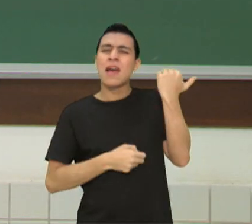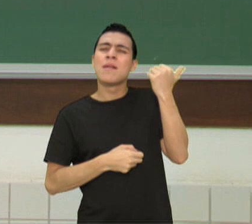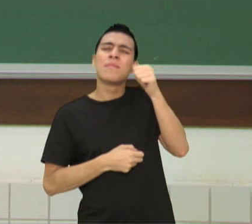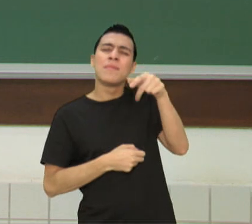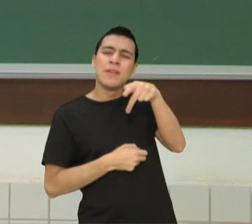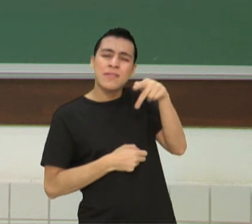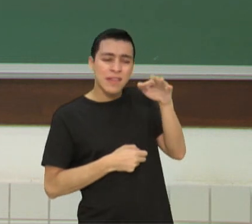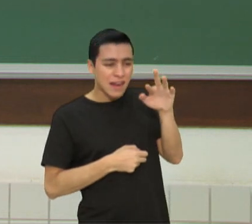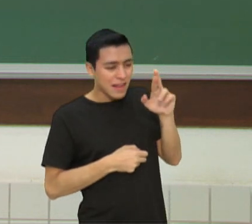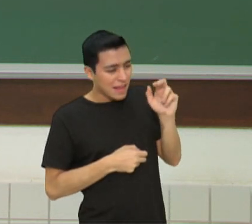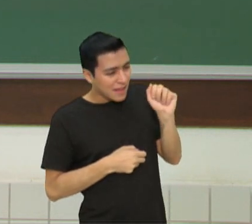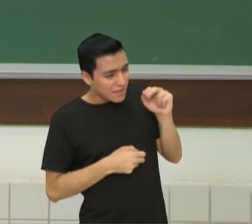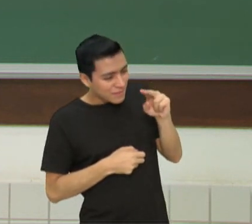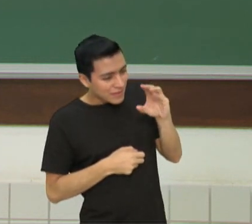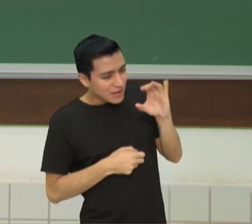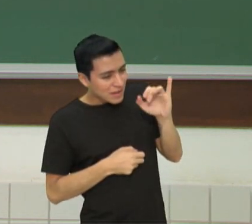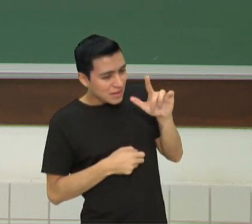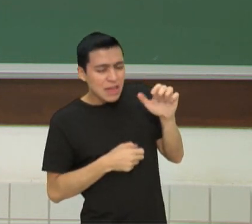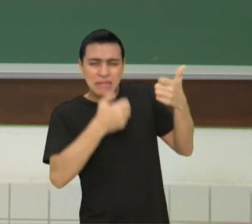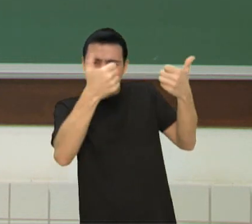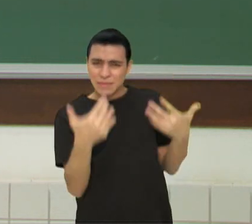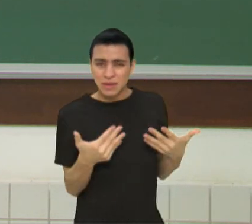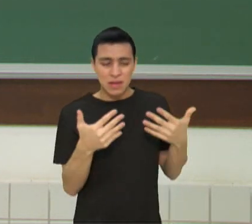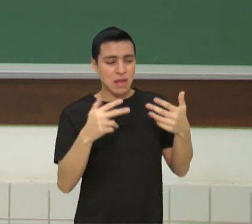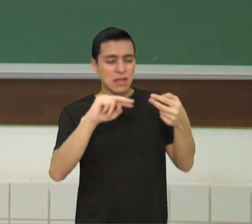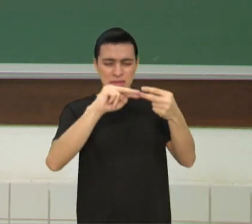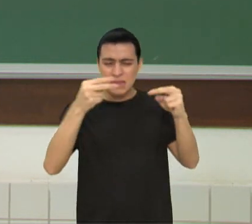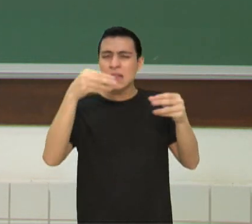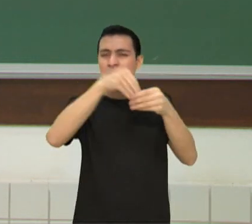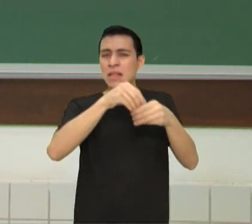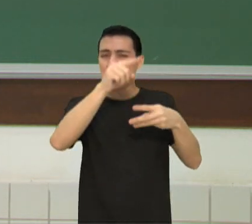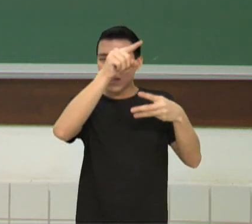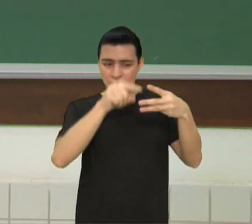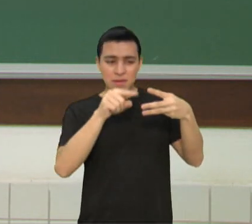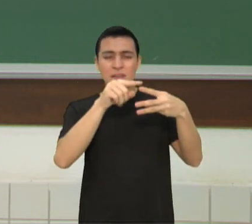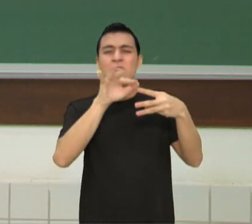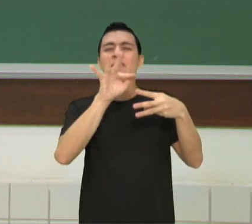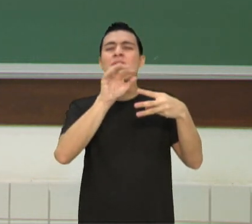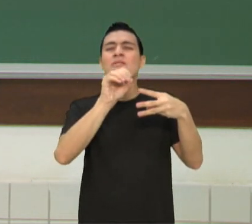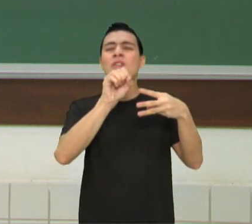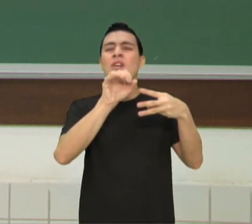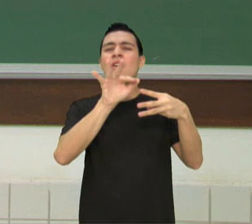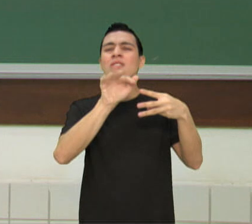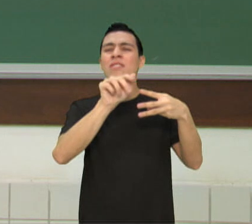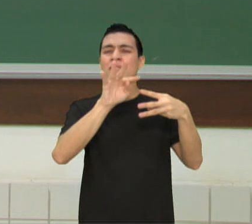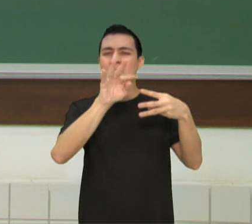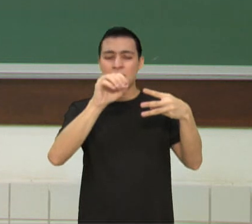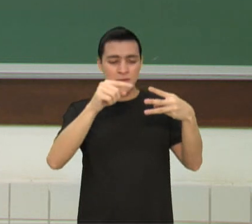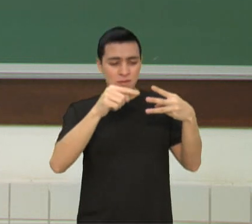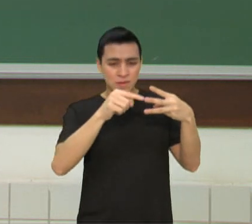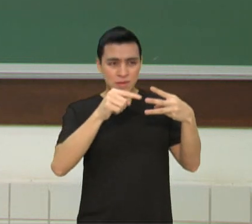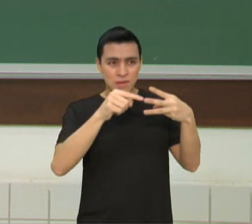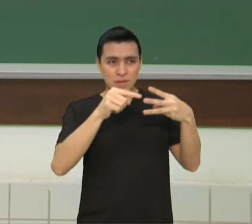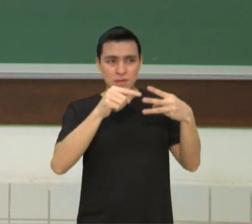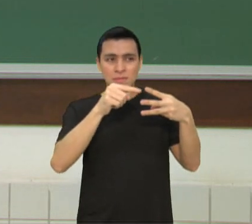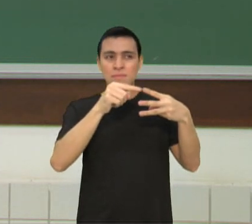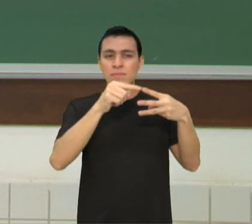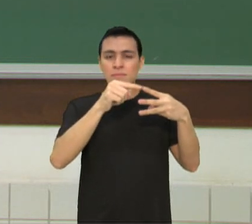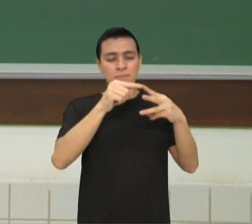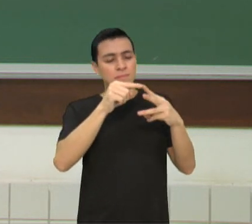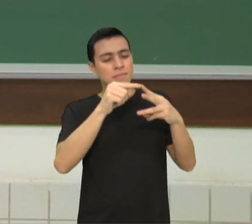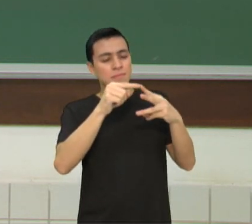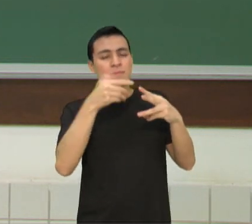Ele é uma molécula que é composto de 3 componentes. Um grupo fosfato, um açúcar de 5